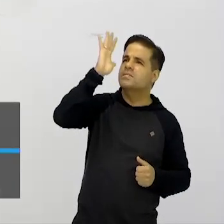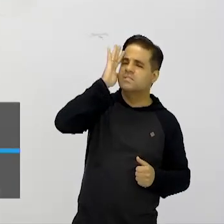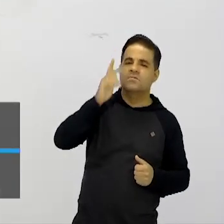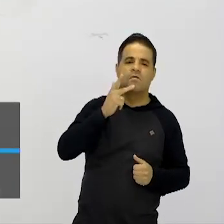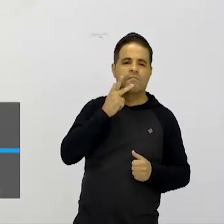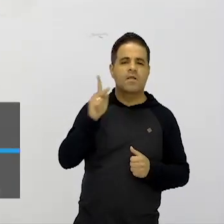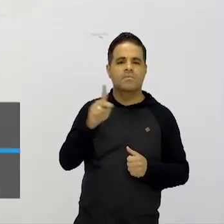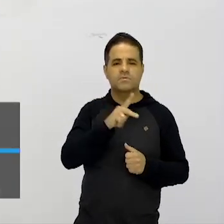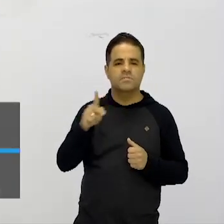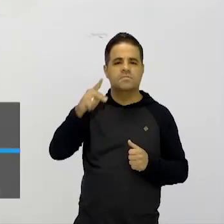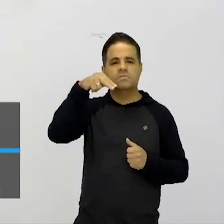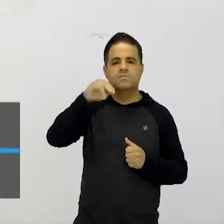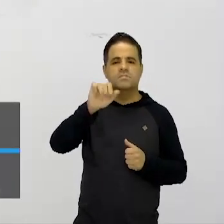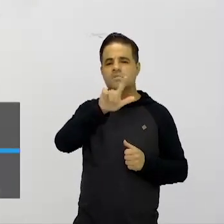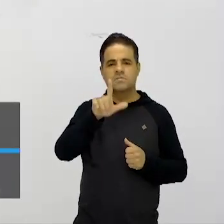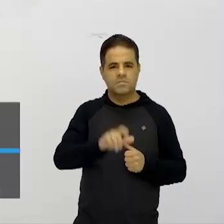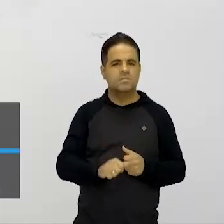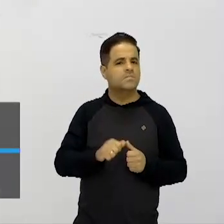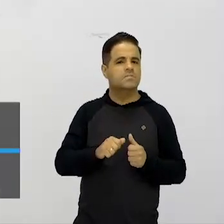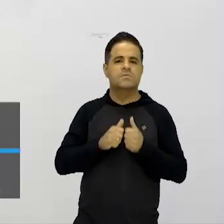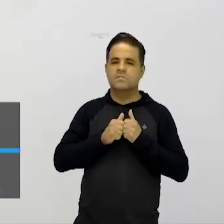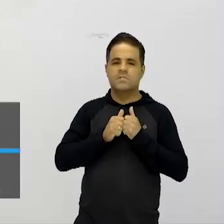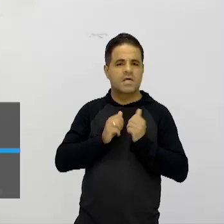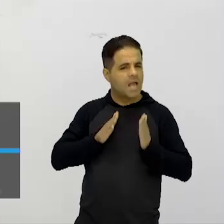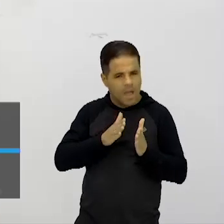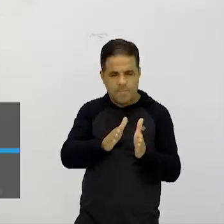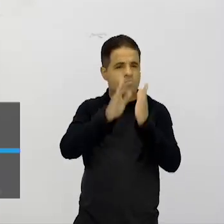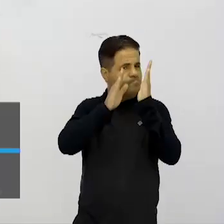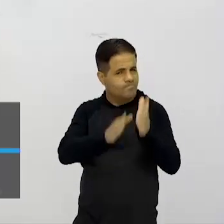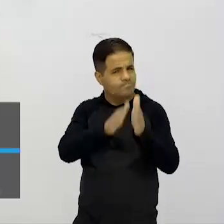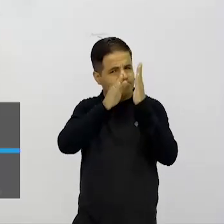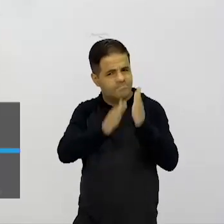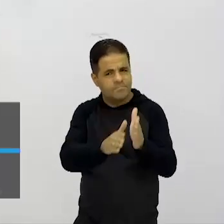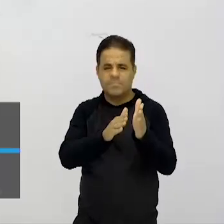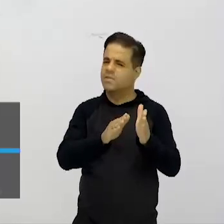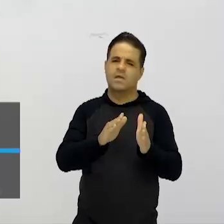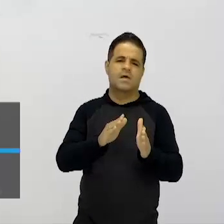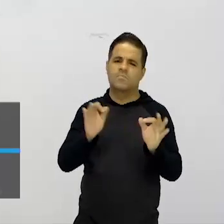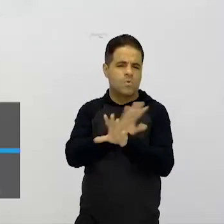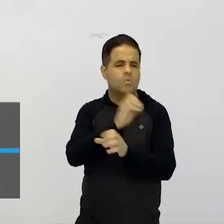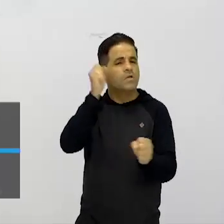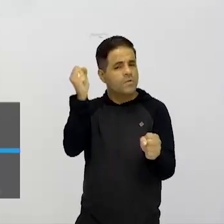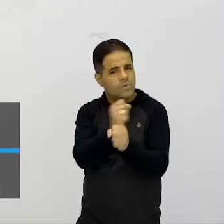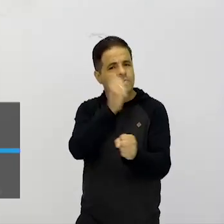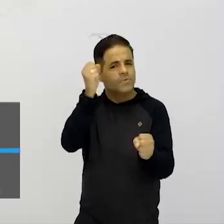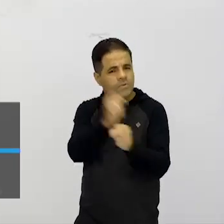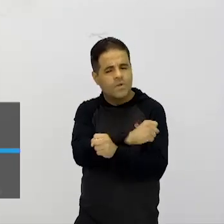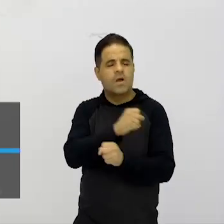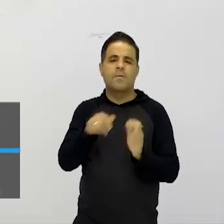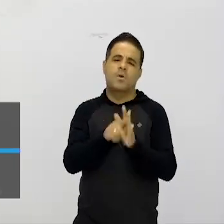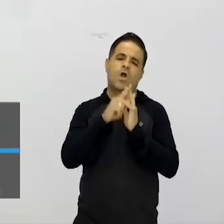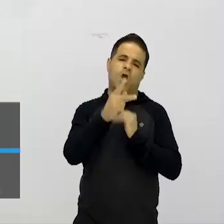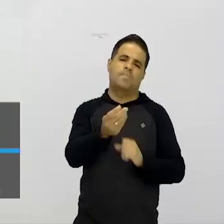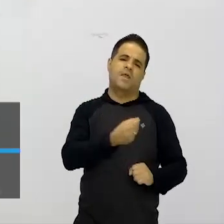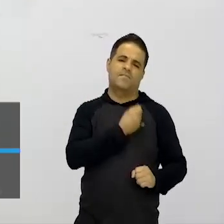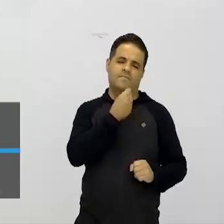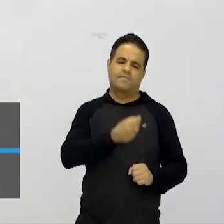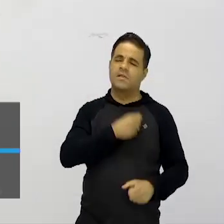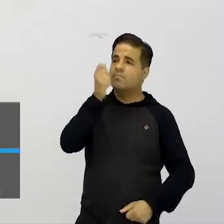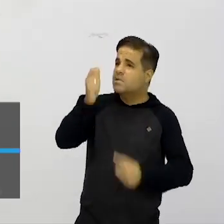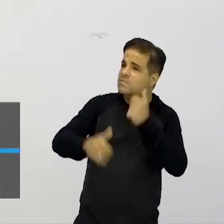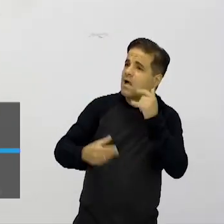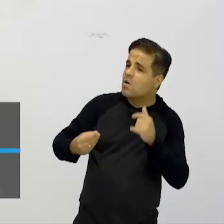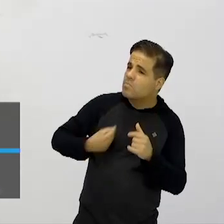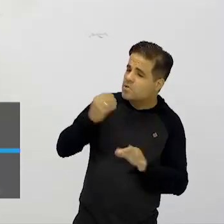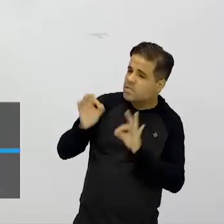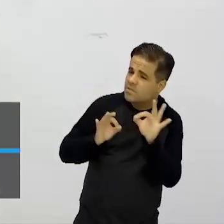fala da Pro Nilza, esse caminho não é fixo, né? A gente vai construindo. Ela usou o exemplo da própria vida para falar que o projeto